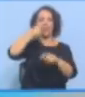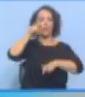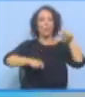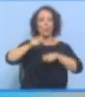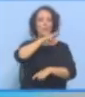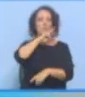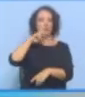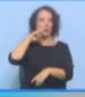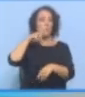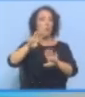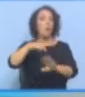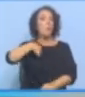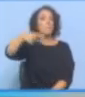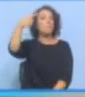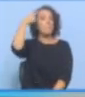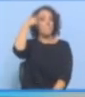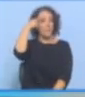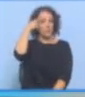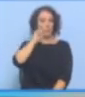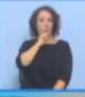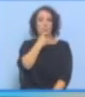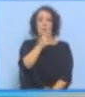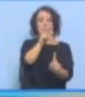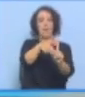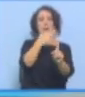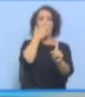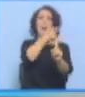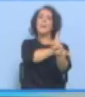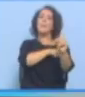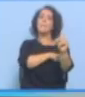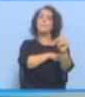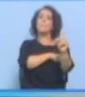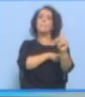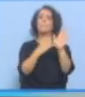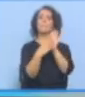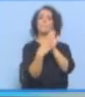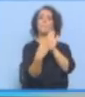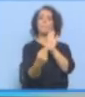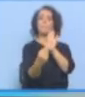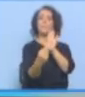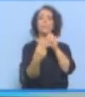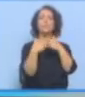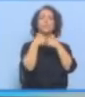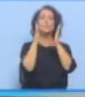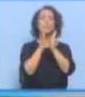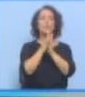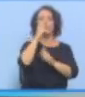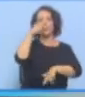penso que podemos dizer que ele é também representativo de todo o cristão.